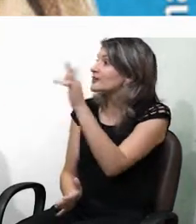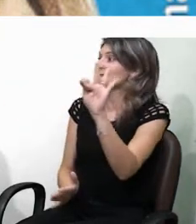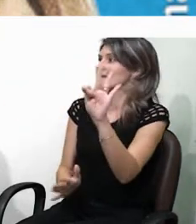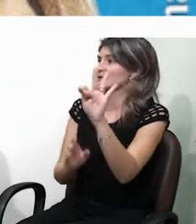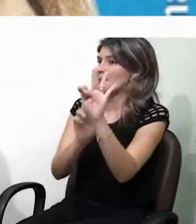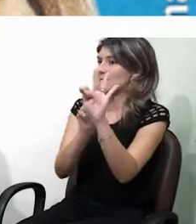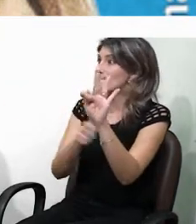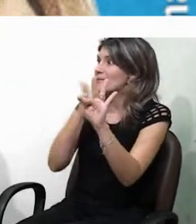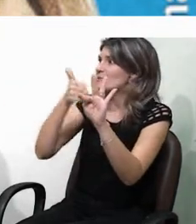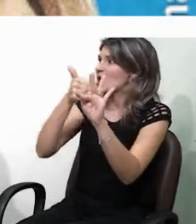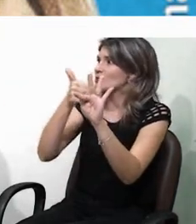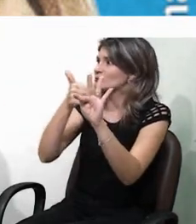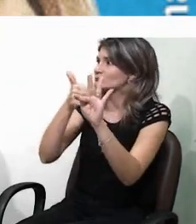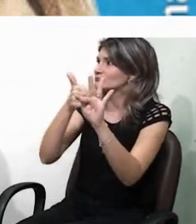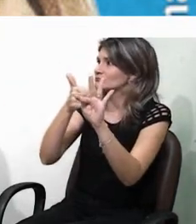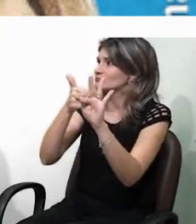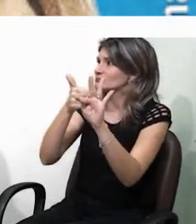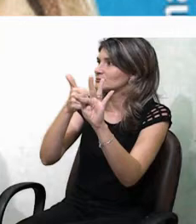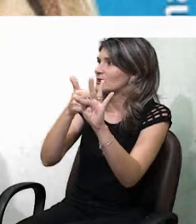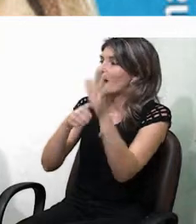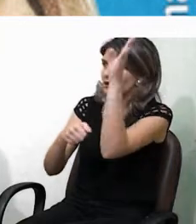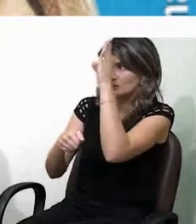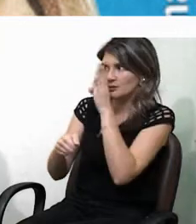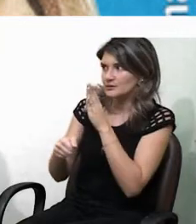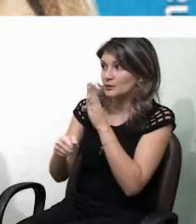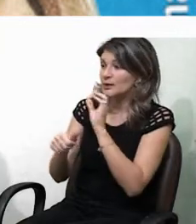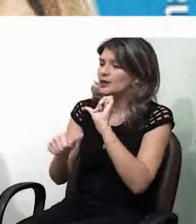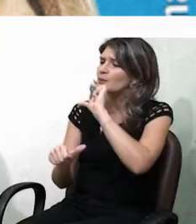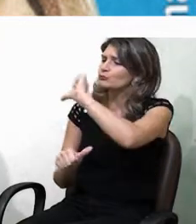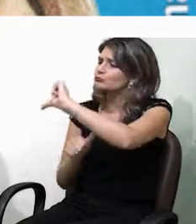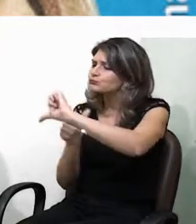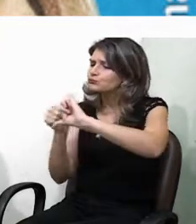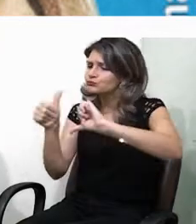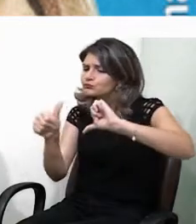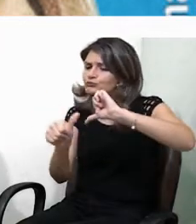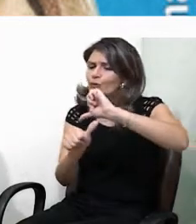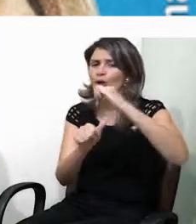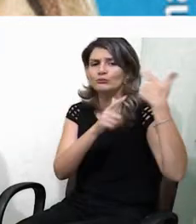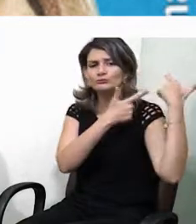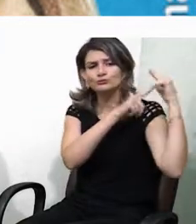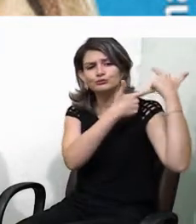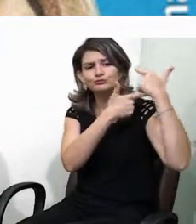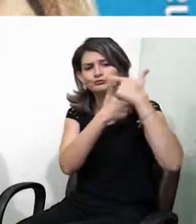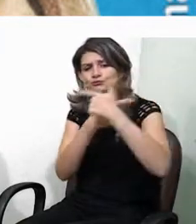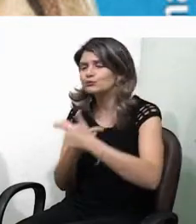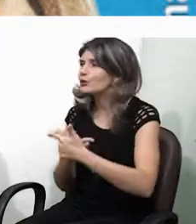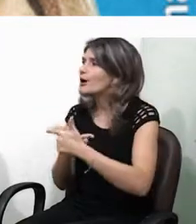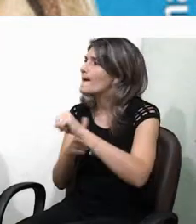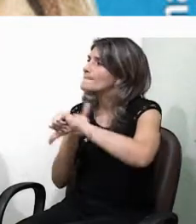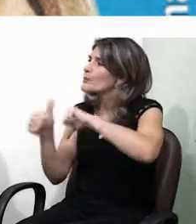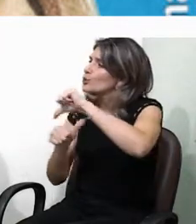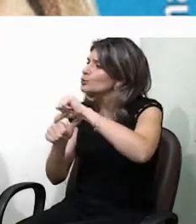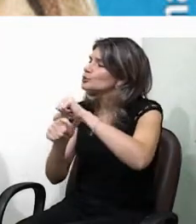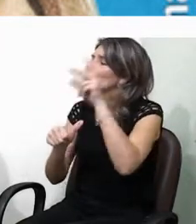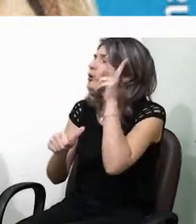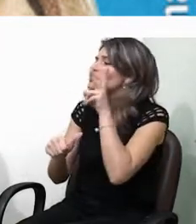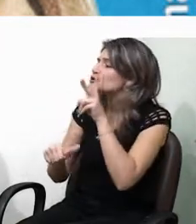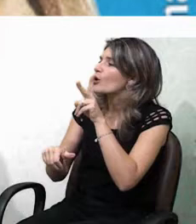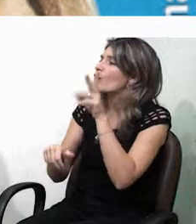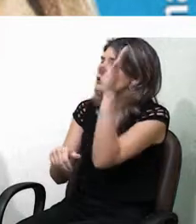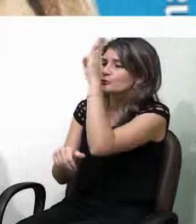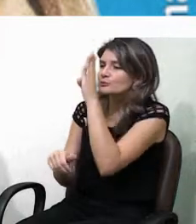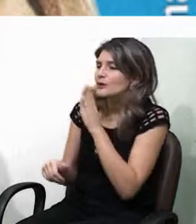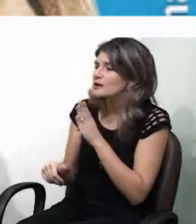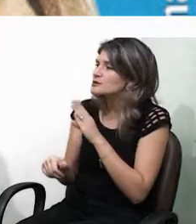francesa foi sendo criada a língua brasileira de sinais. Né, conforme a história do país, das pessoas,